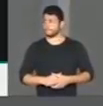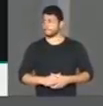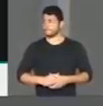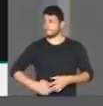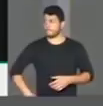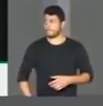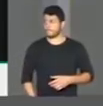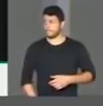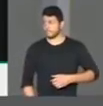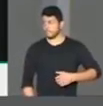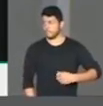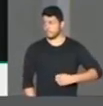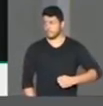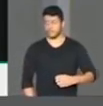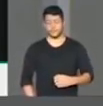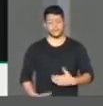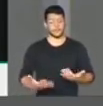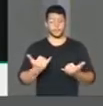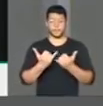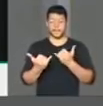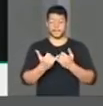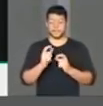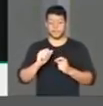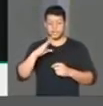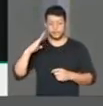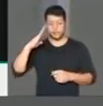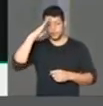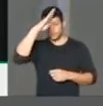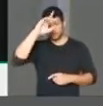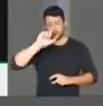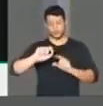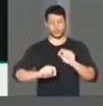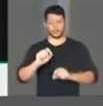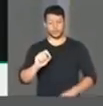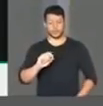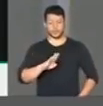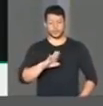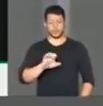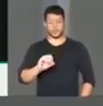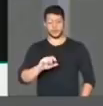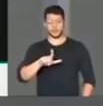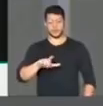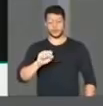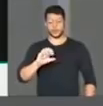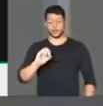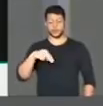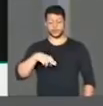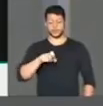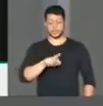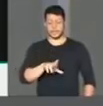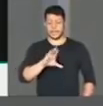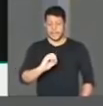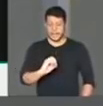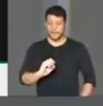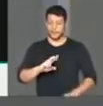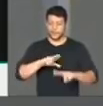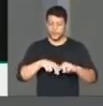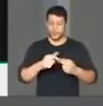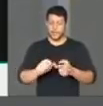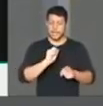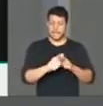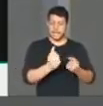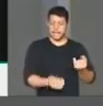ricos. Esse Bolsonaro é o Robin Hood às avessas, é o Bolsonaro da Amazônia. Mas não fica só nisso, não. O Fundo de Garantia